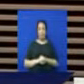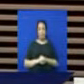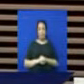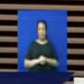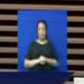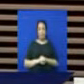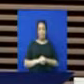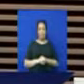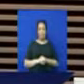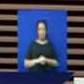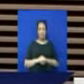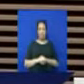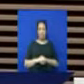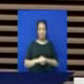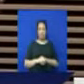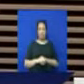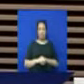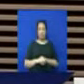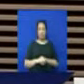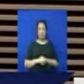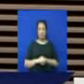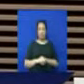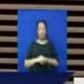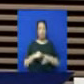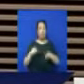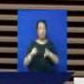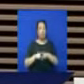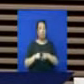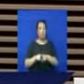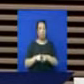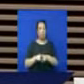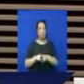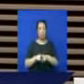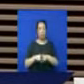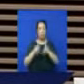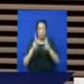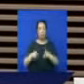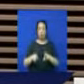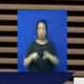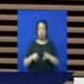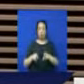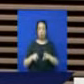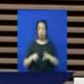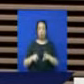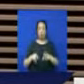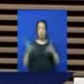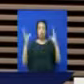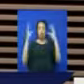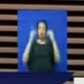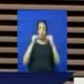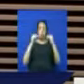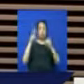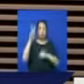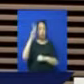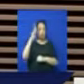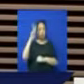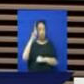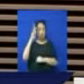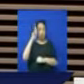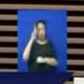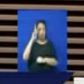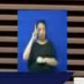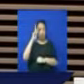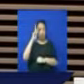fui muito bem recebido. E não foi diferente agora, na noite de segunda-feira, na segunda noite dos milagres, quando